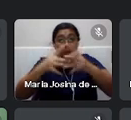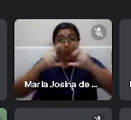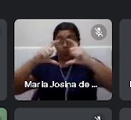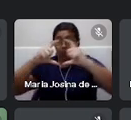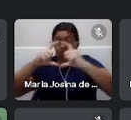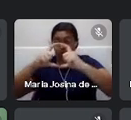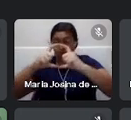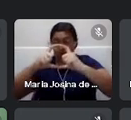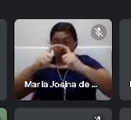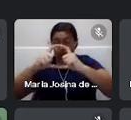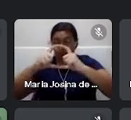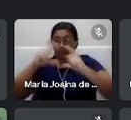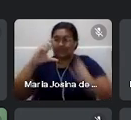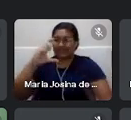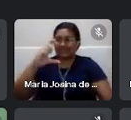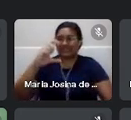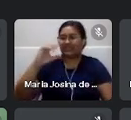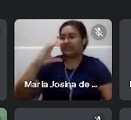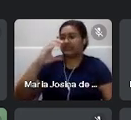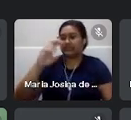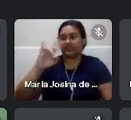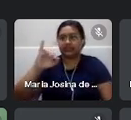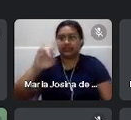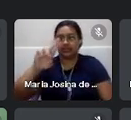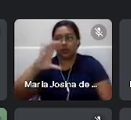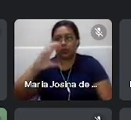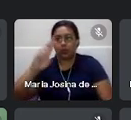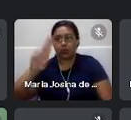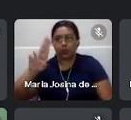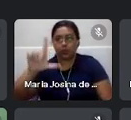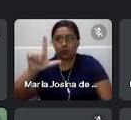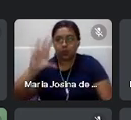circunferência. Círculo